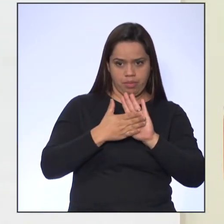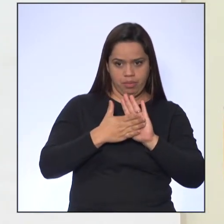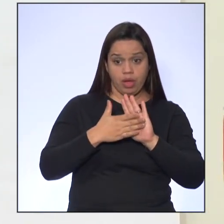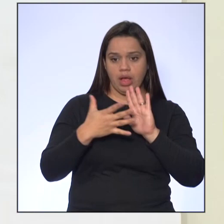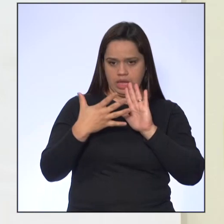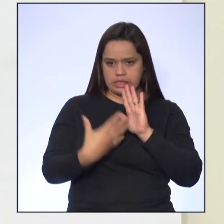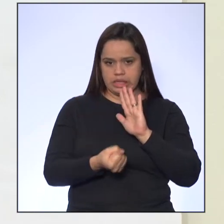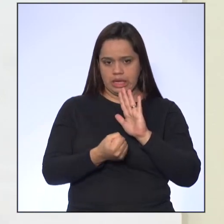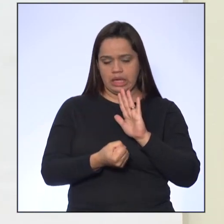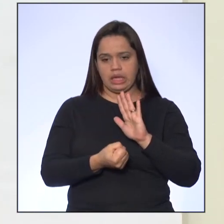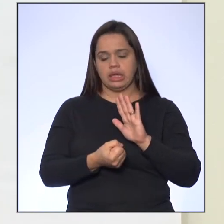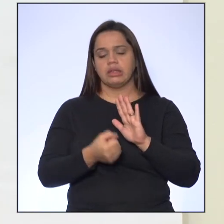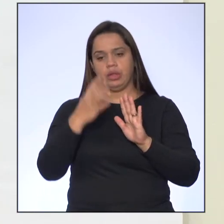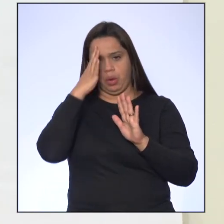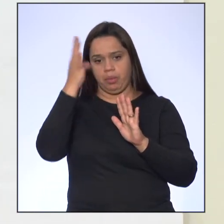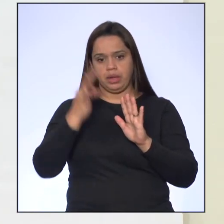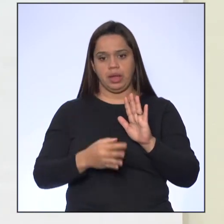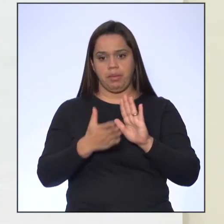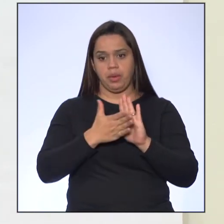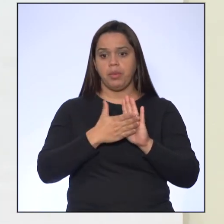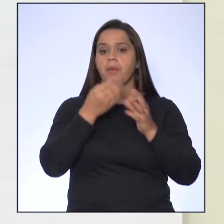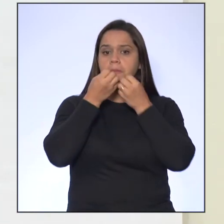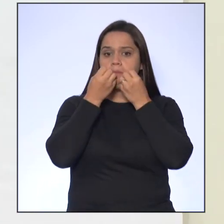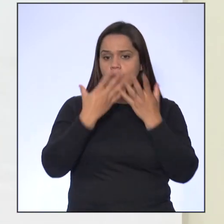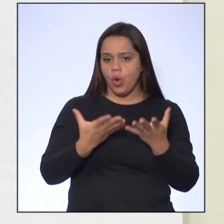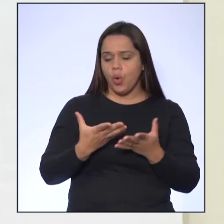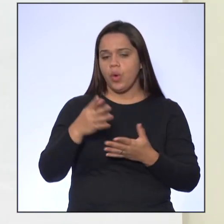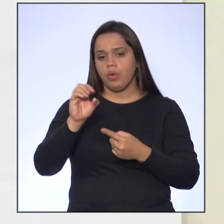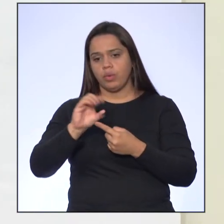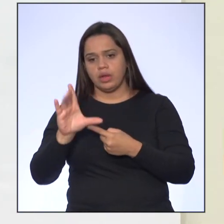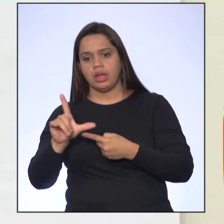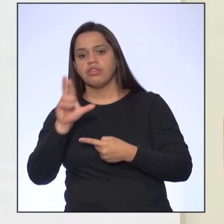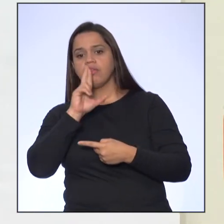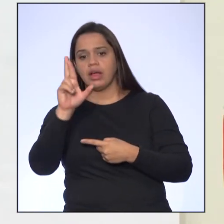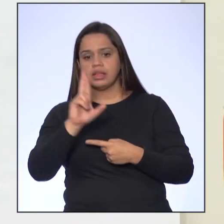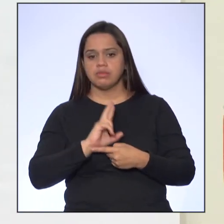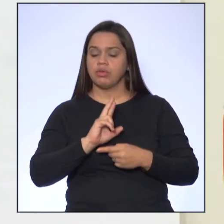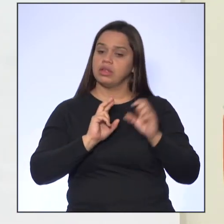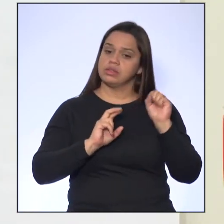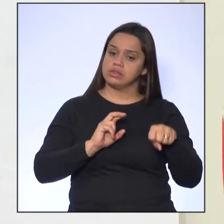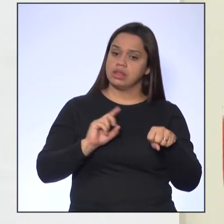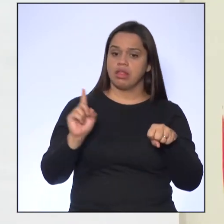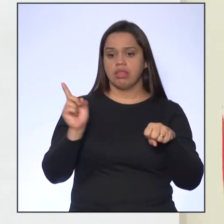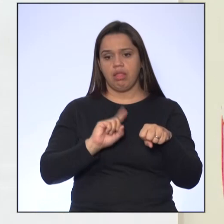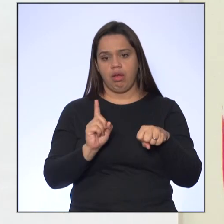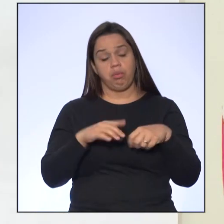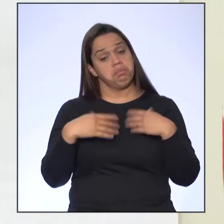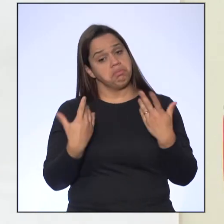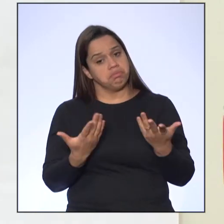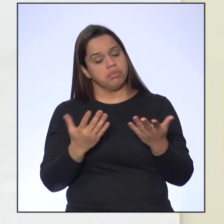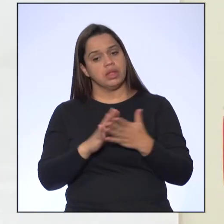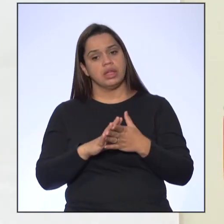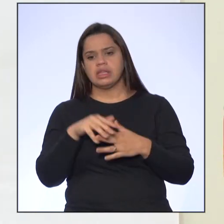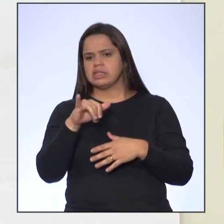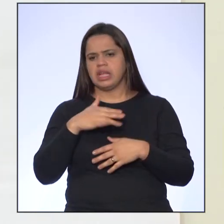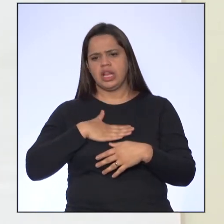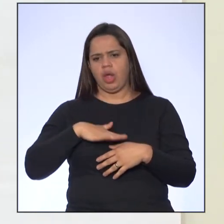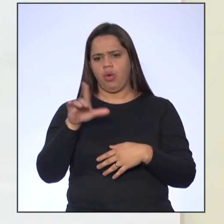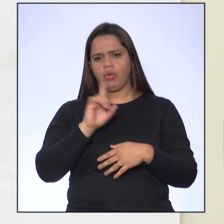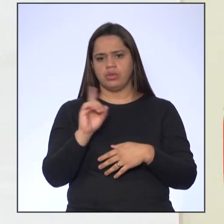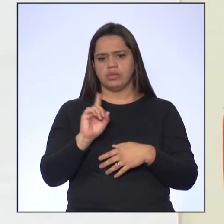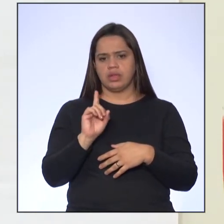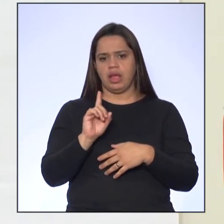essa proposta, se ele entender que a proposta é boa ou não, então ele vai responder sim ou não. Se ele não gostar da